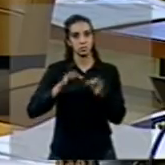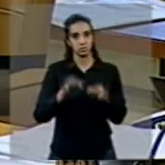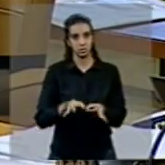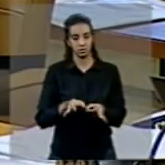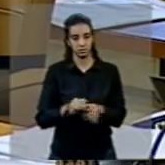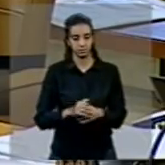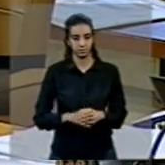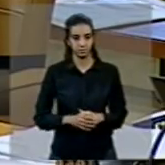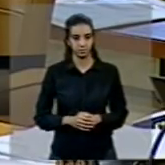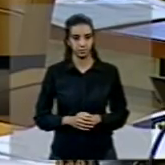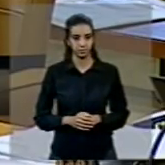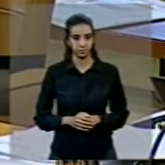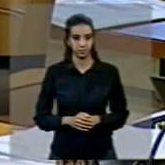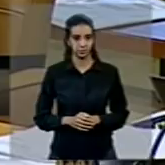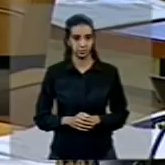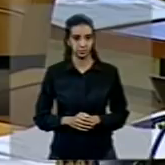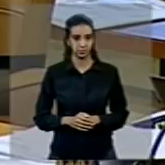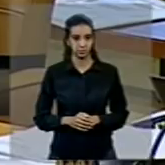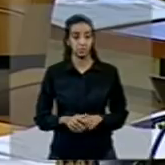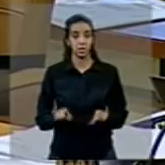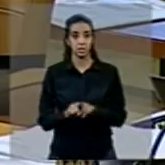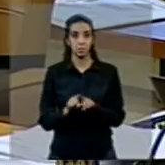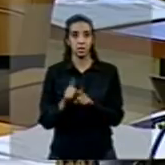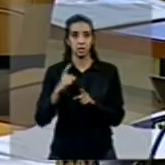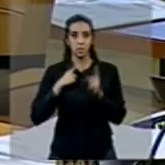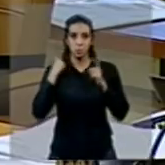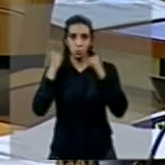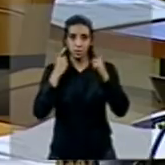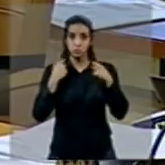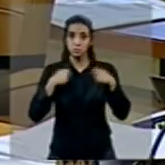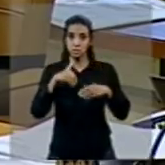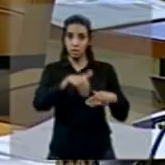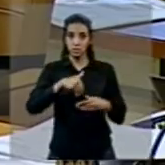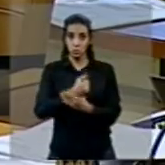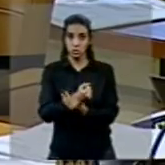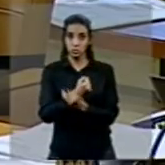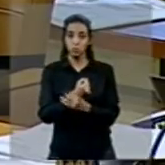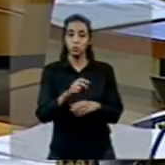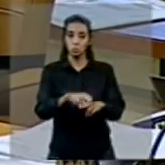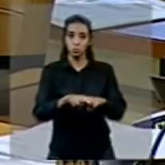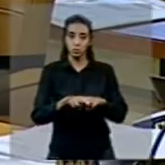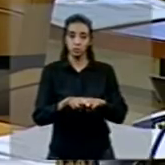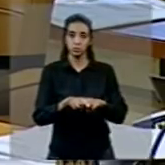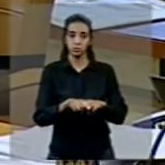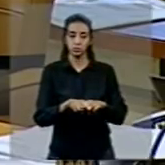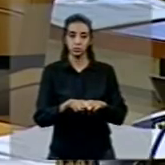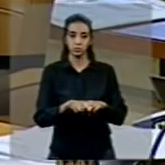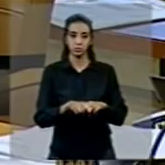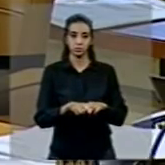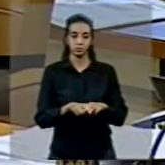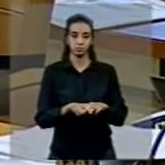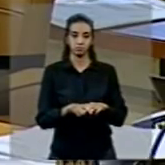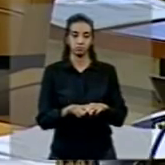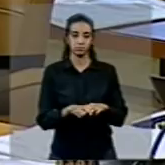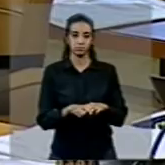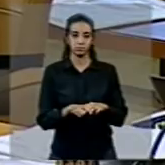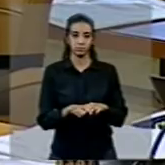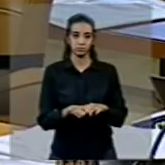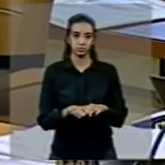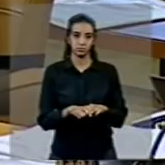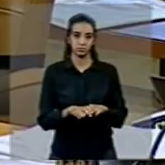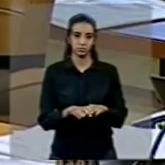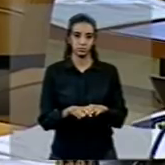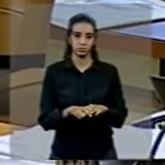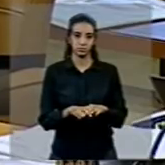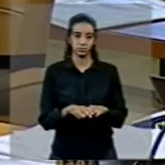peso devido à preocupação legislativa com segurança nas eleições, faço, senhor presidente, um